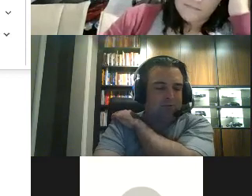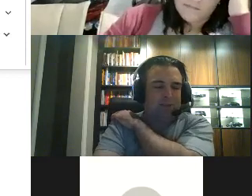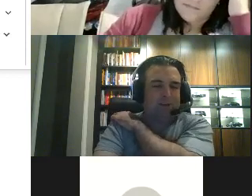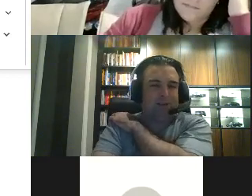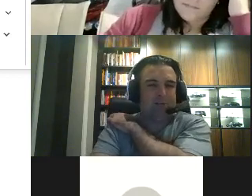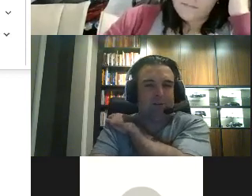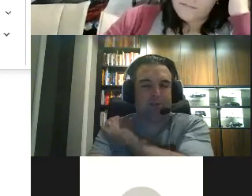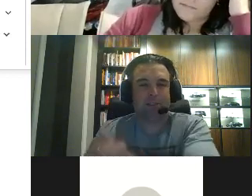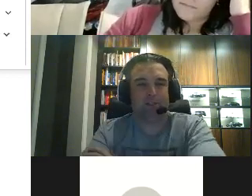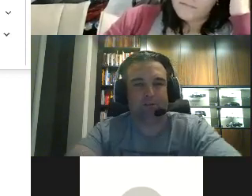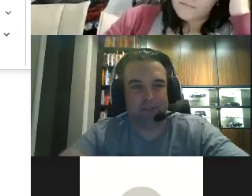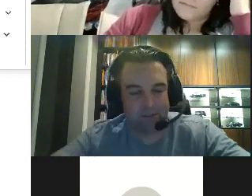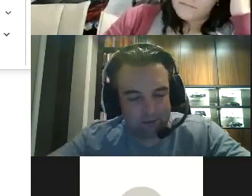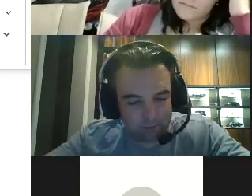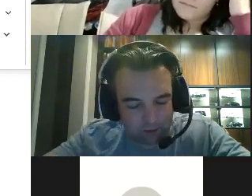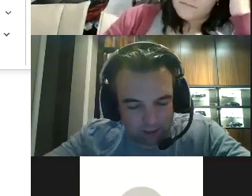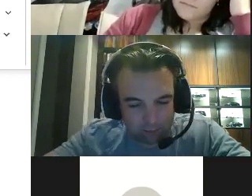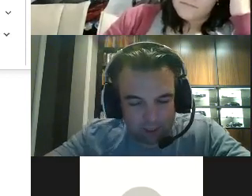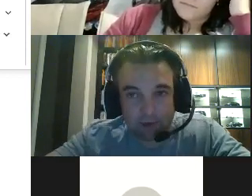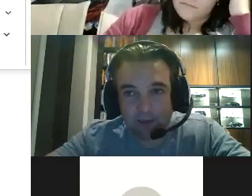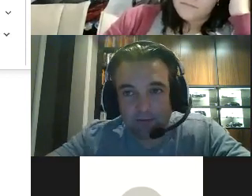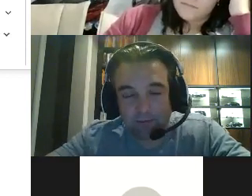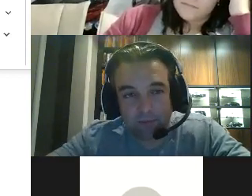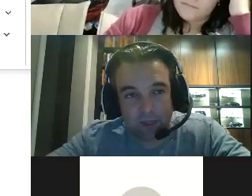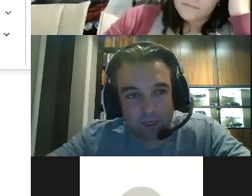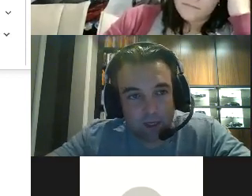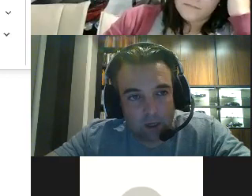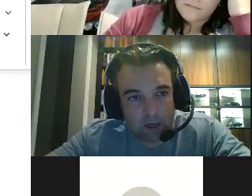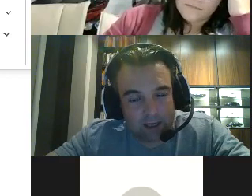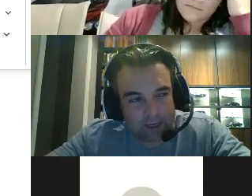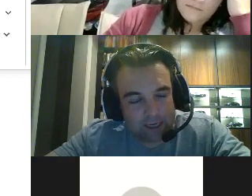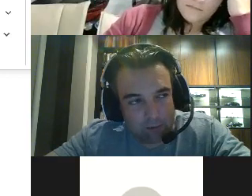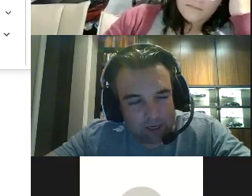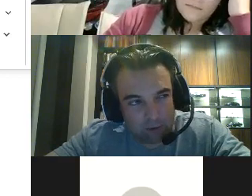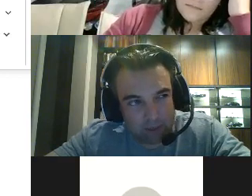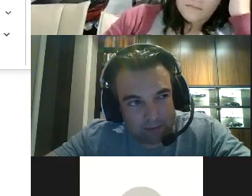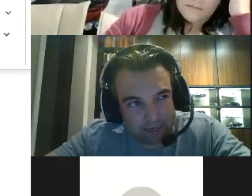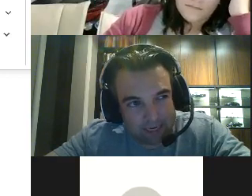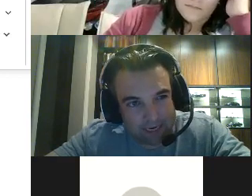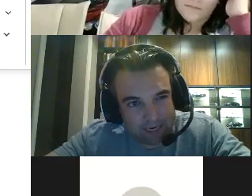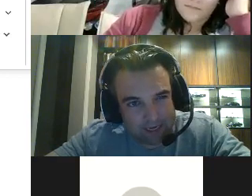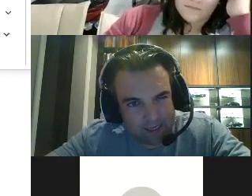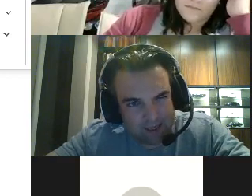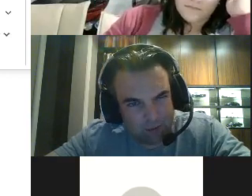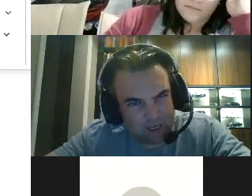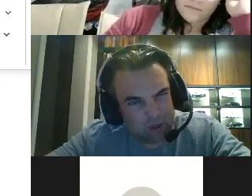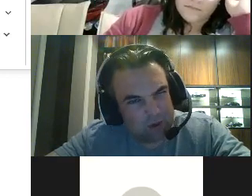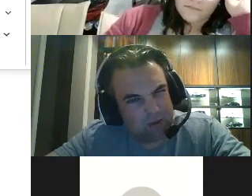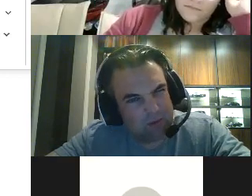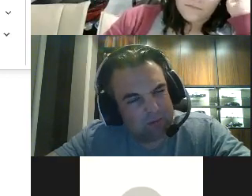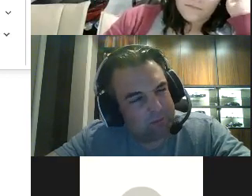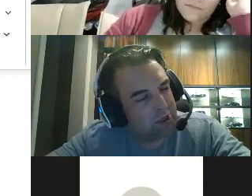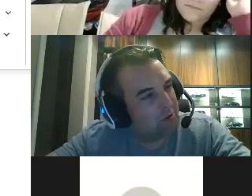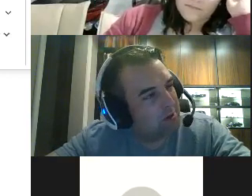Tem uns documentários legais, quem gosta disso, assistam sobre o Canal do Panamá. O Canal do Panamá, eu acho